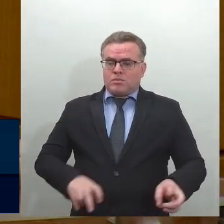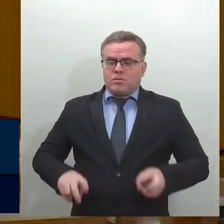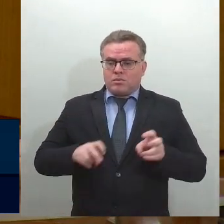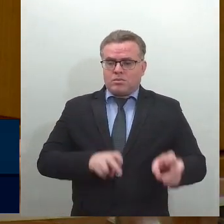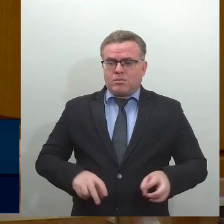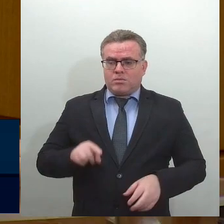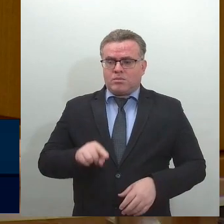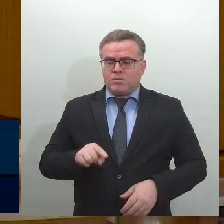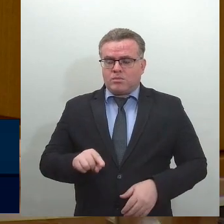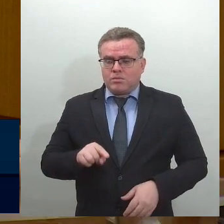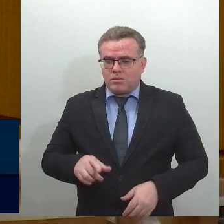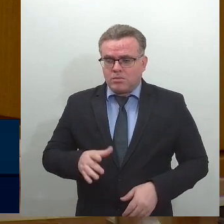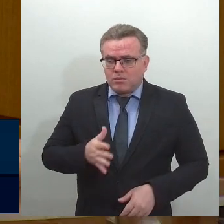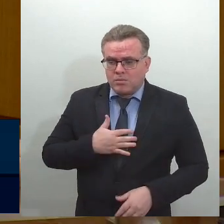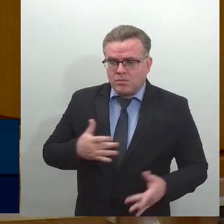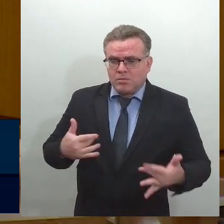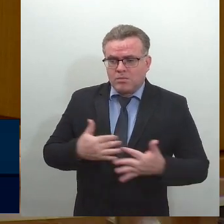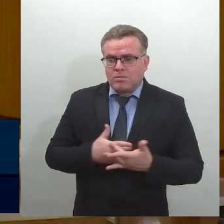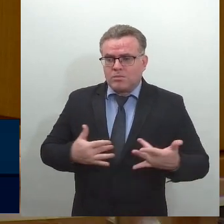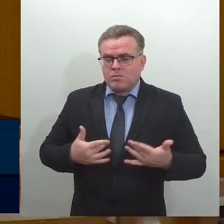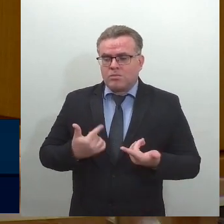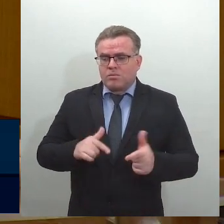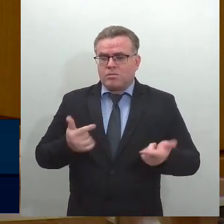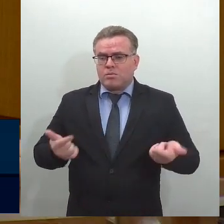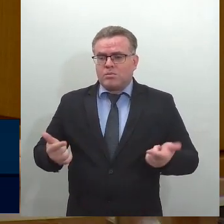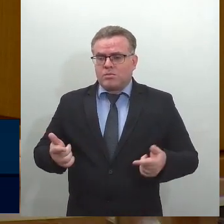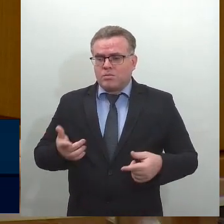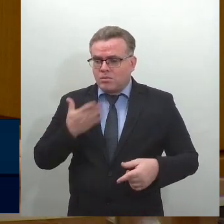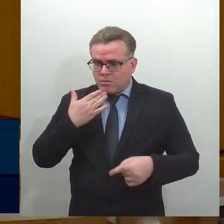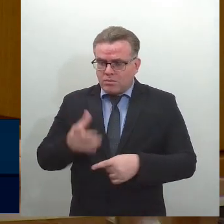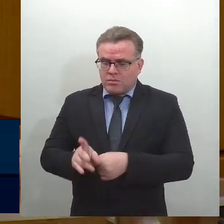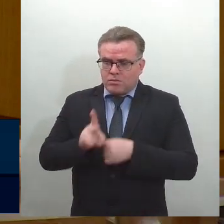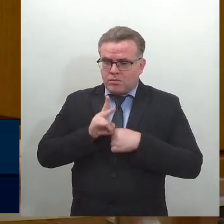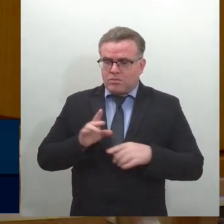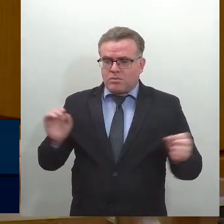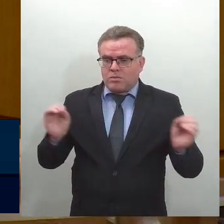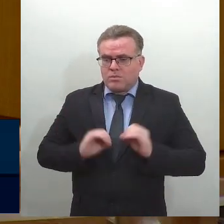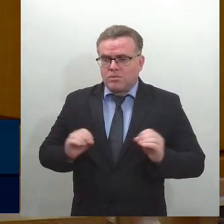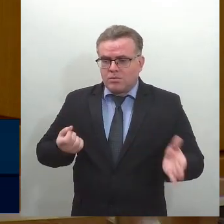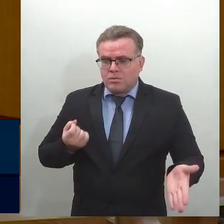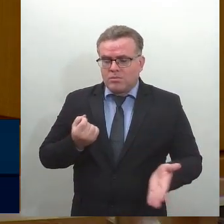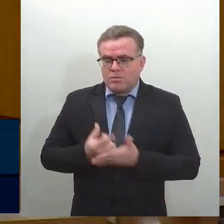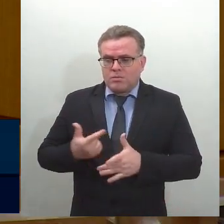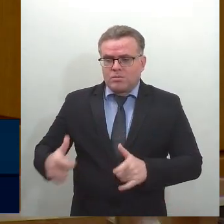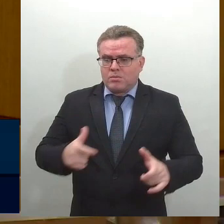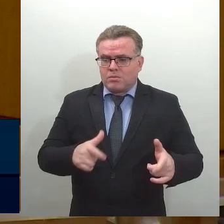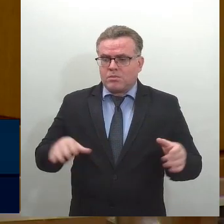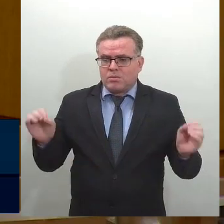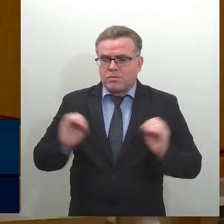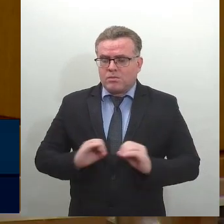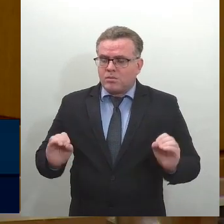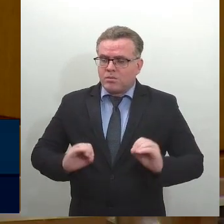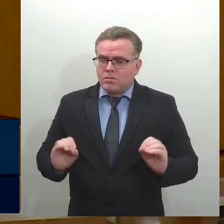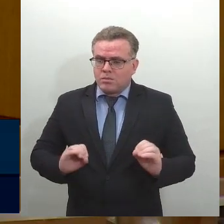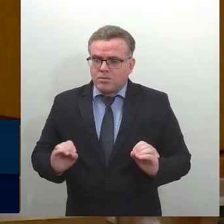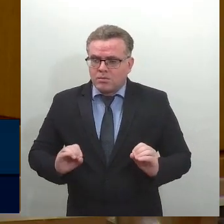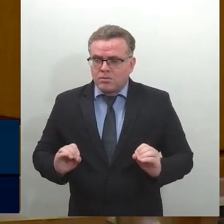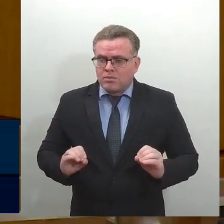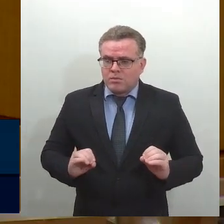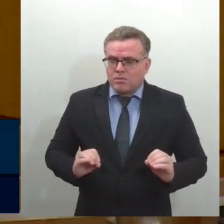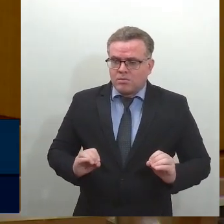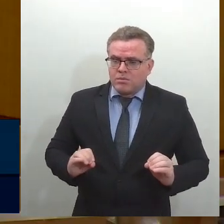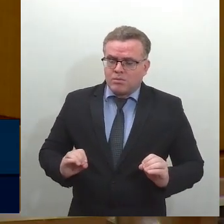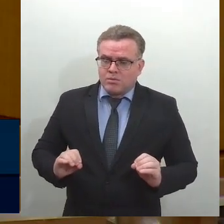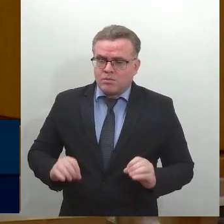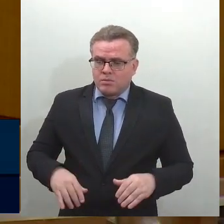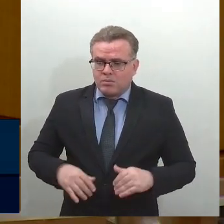tinham crédito de comprar em nenhuma bodega, tinha uma placa: vendemos a